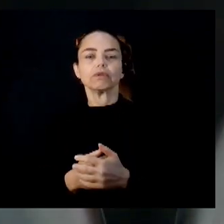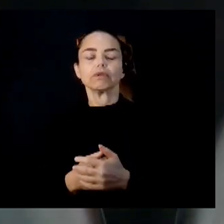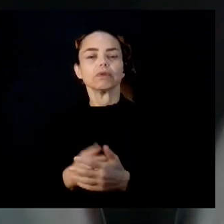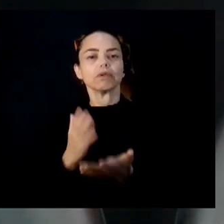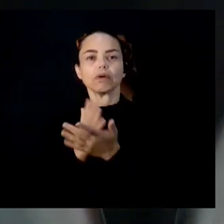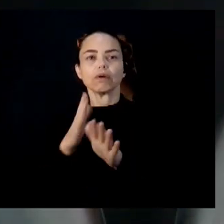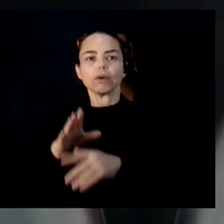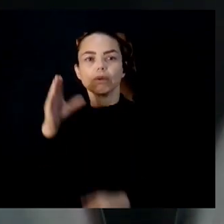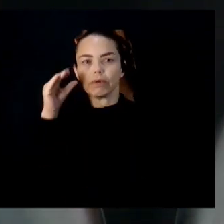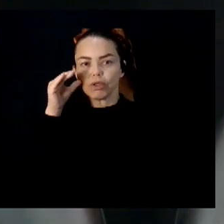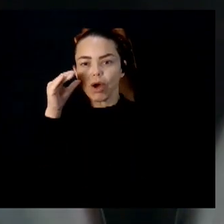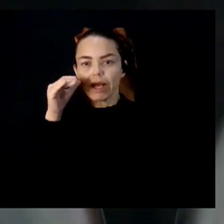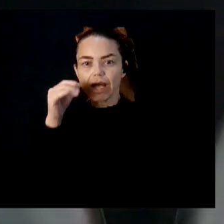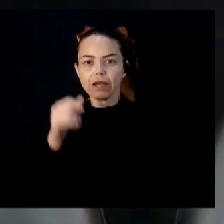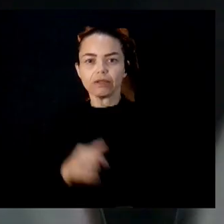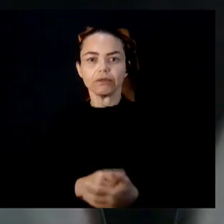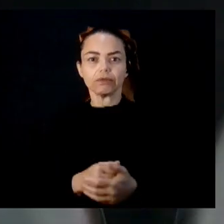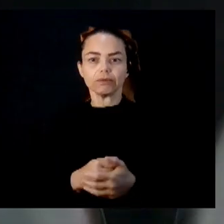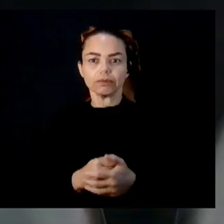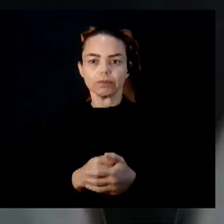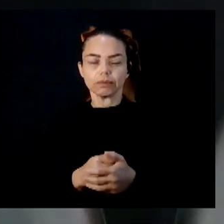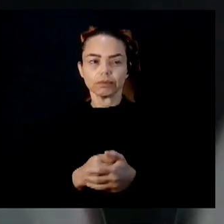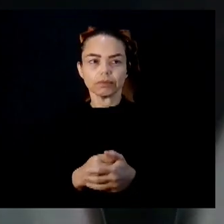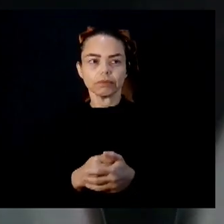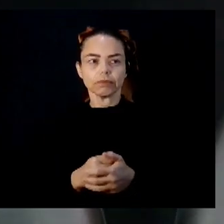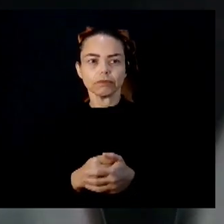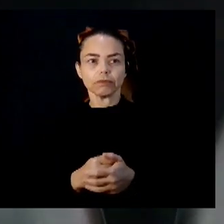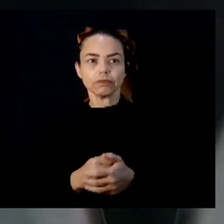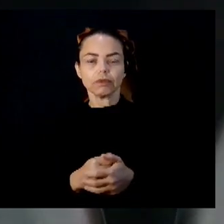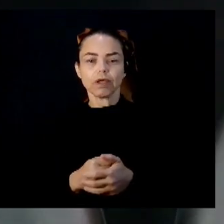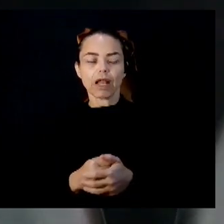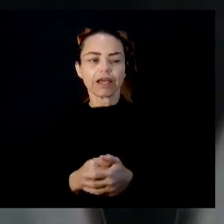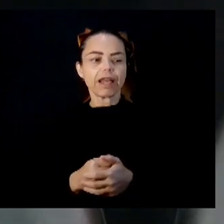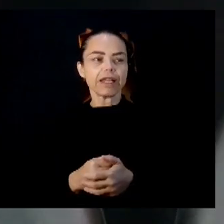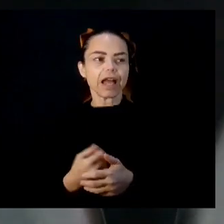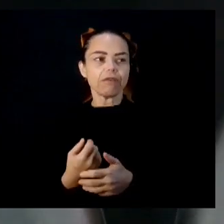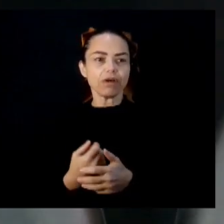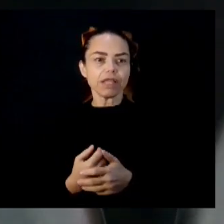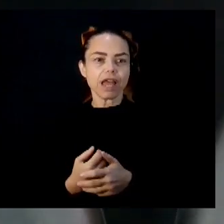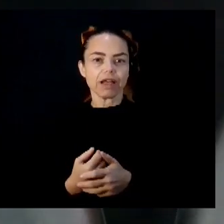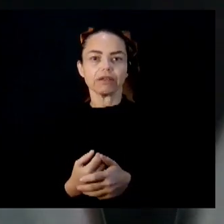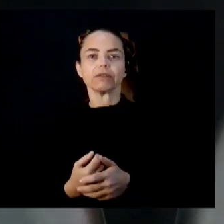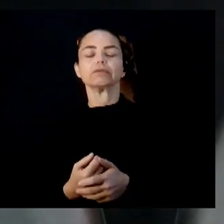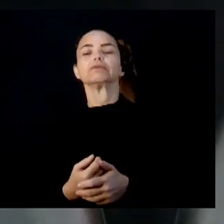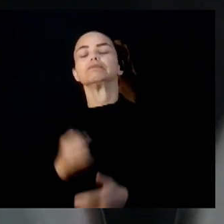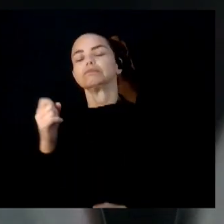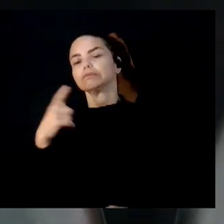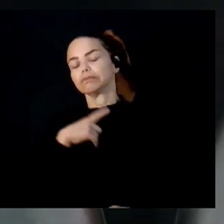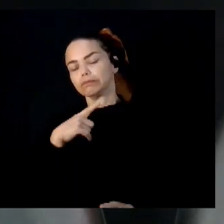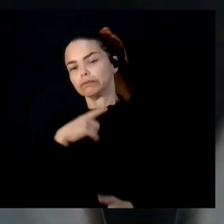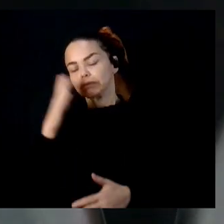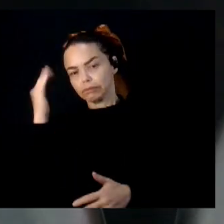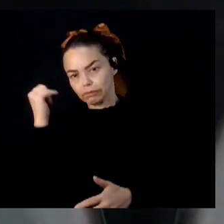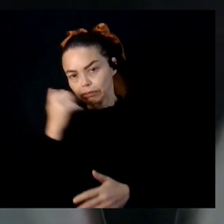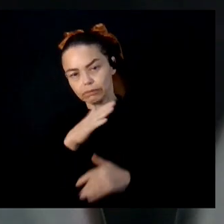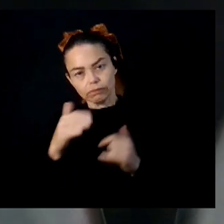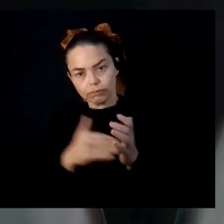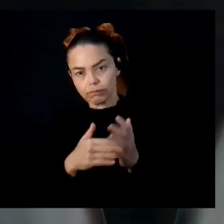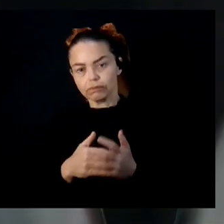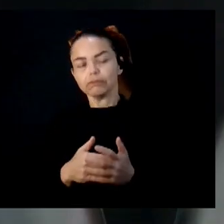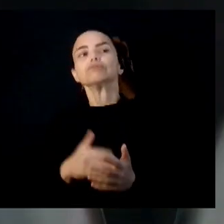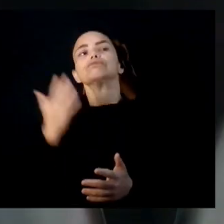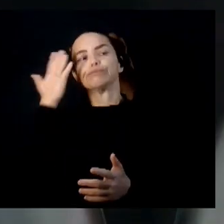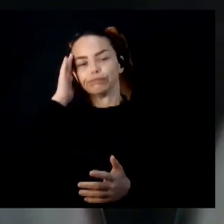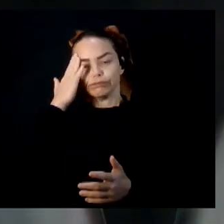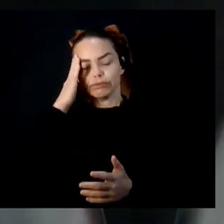outro, né? Então eu suponho que eu sei tudo, que eu já entendo que a